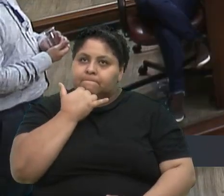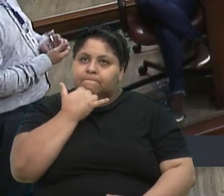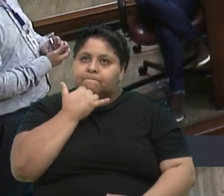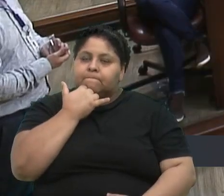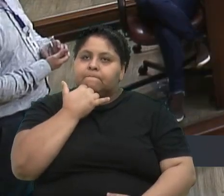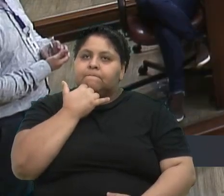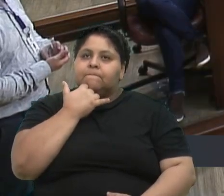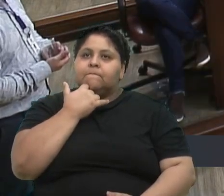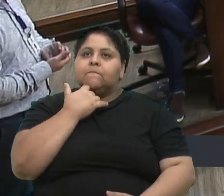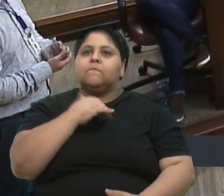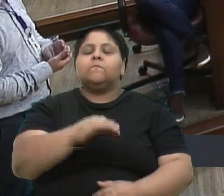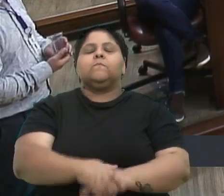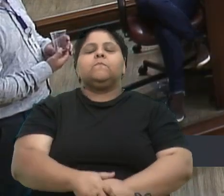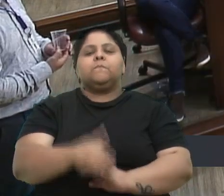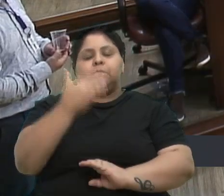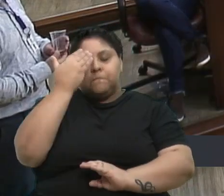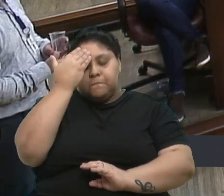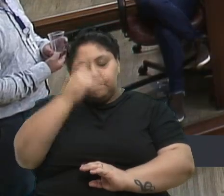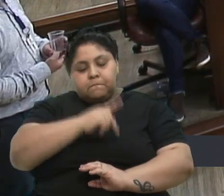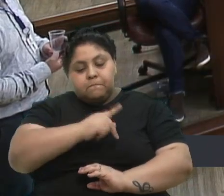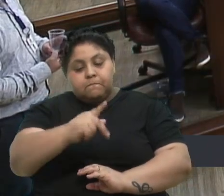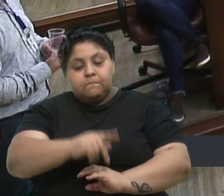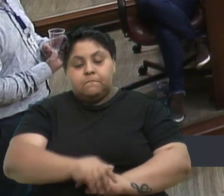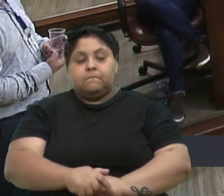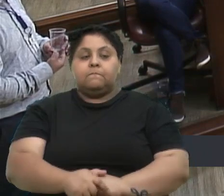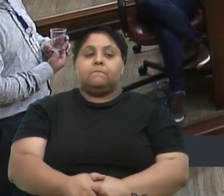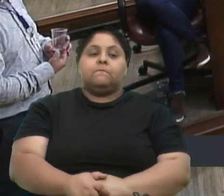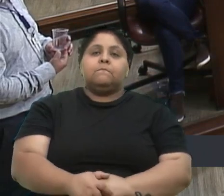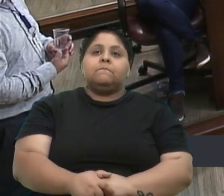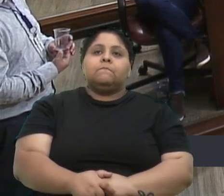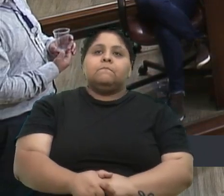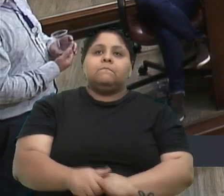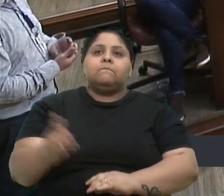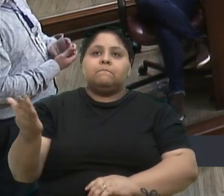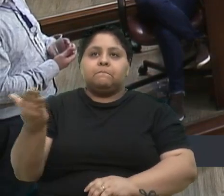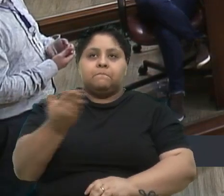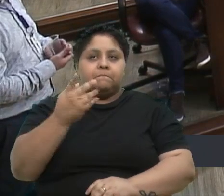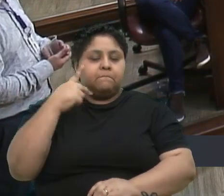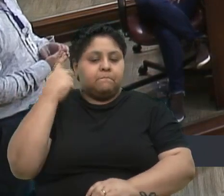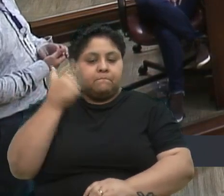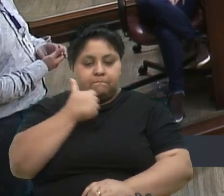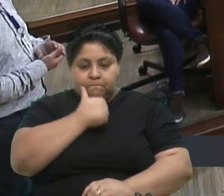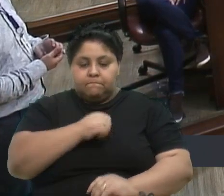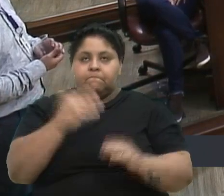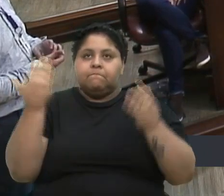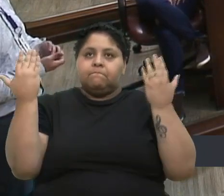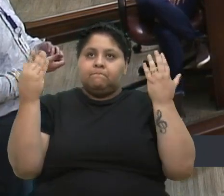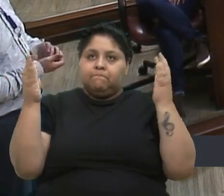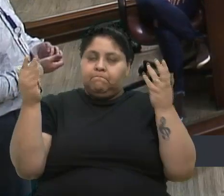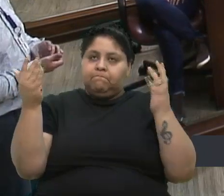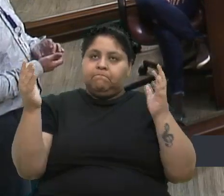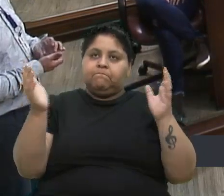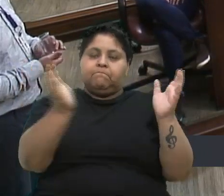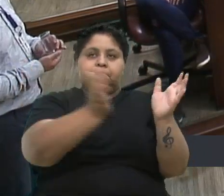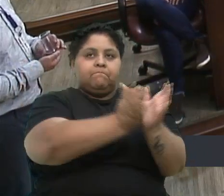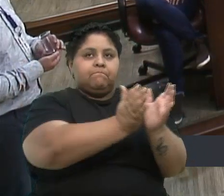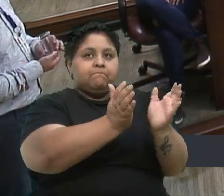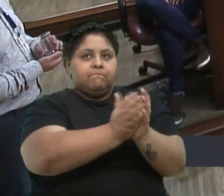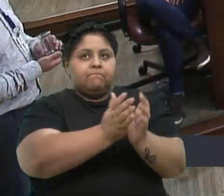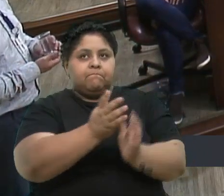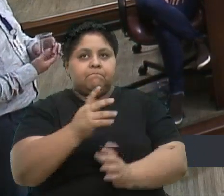voto. Muito obrigado, senhor presidente, senhoras e senhores vereadores. Parabenizar meu colega vereador